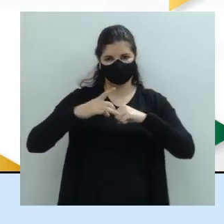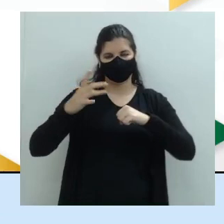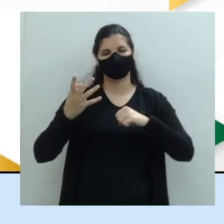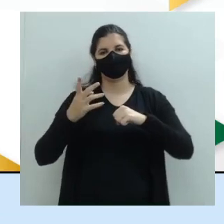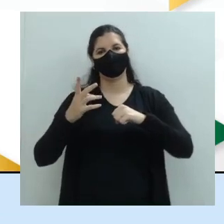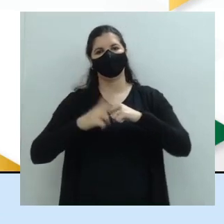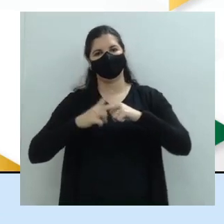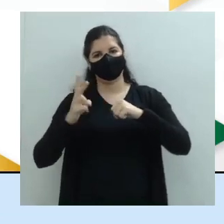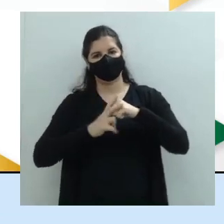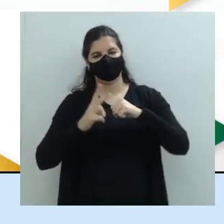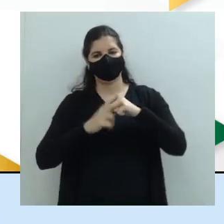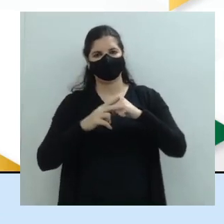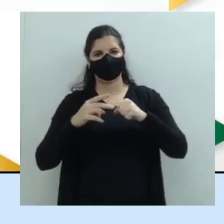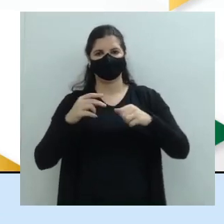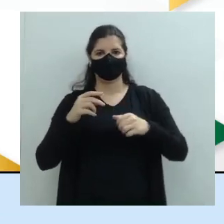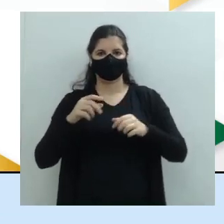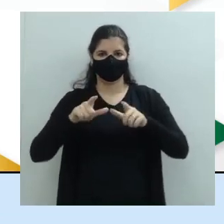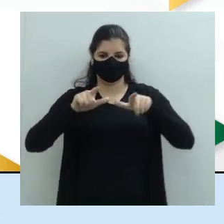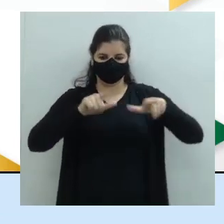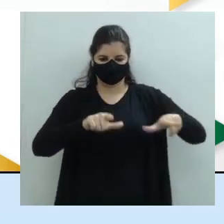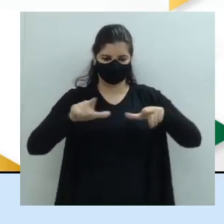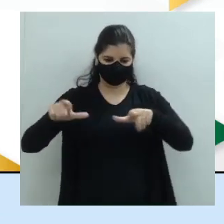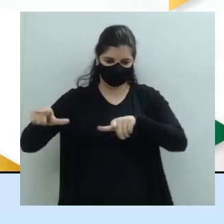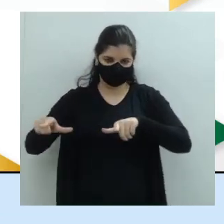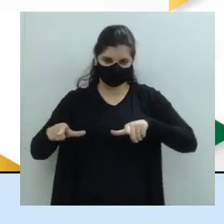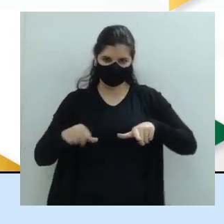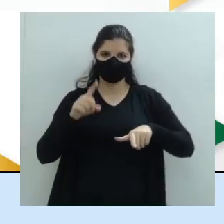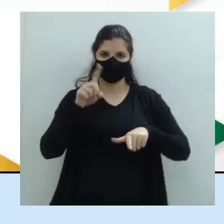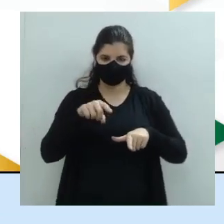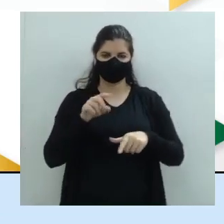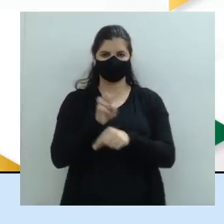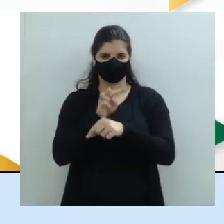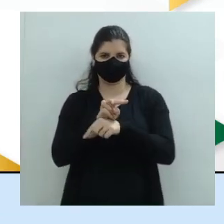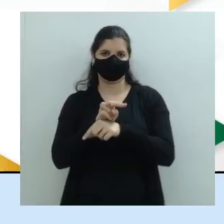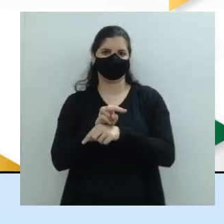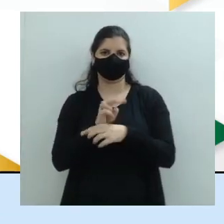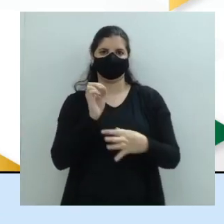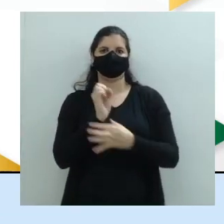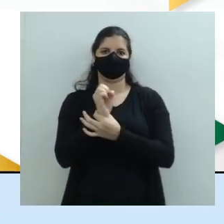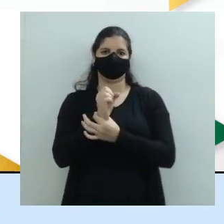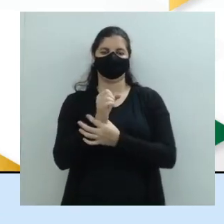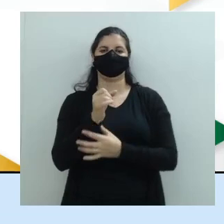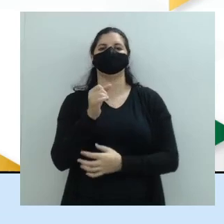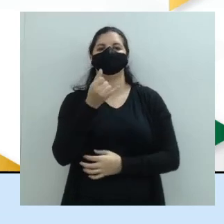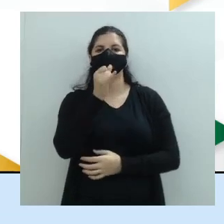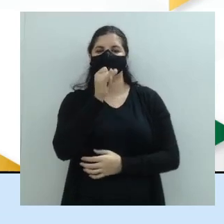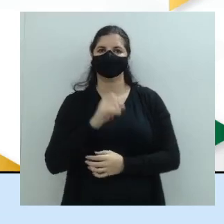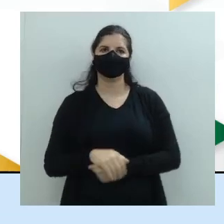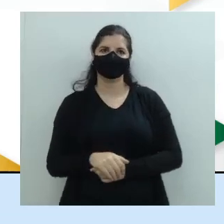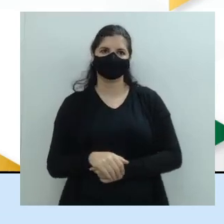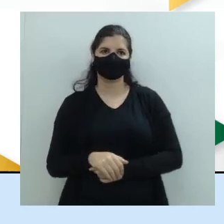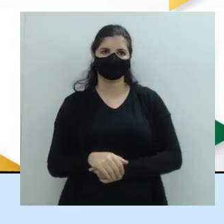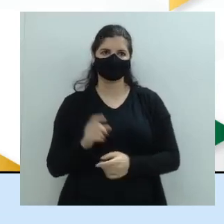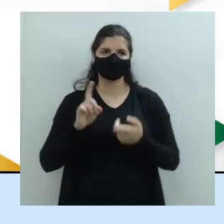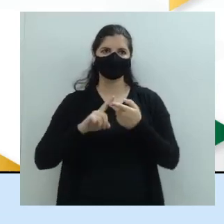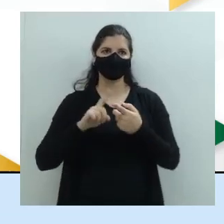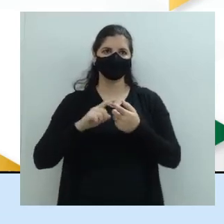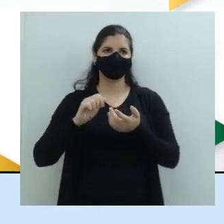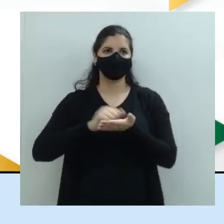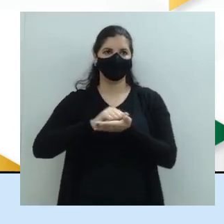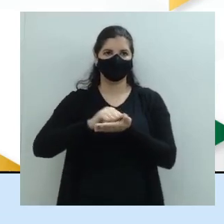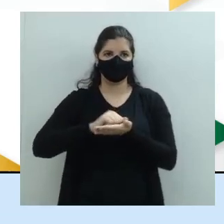vão ser ali bons exemplos de isolantes. E aí a gente tem também exemplos de isolante,